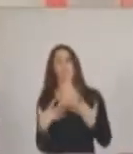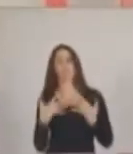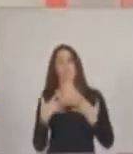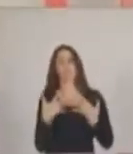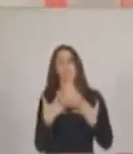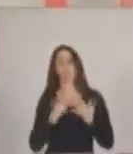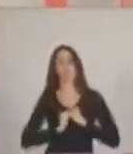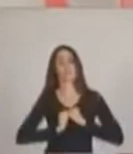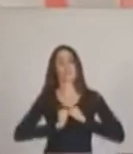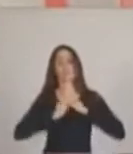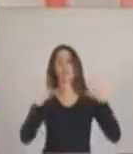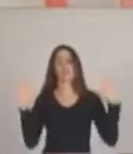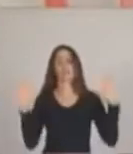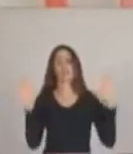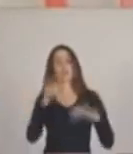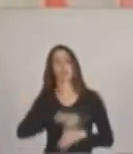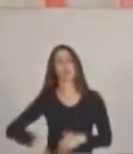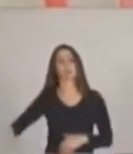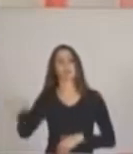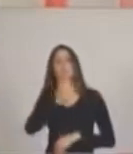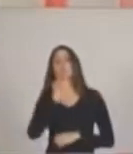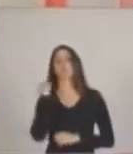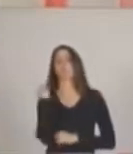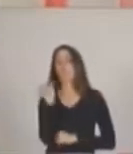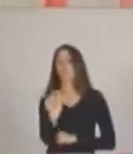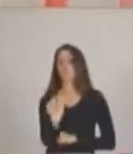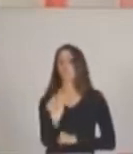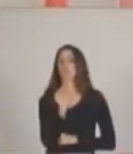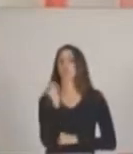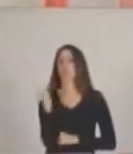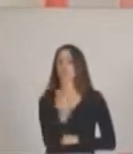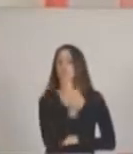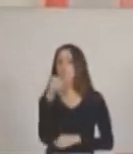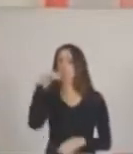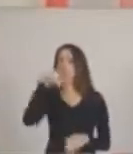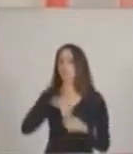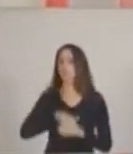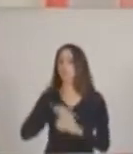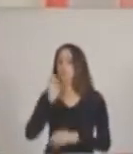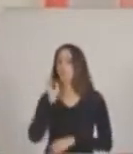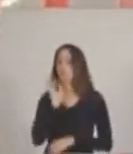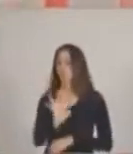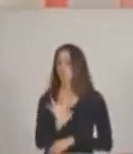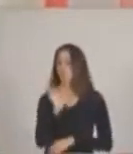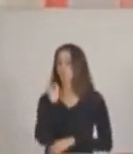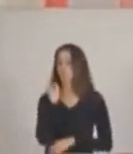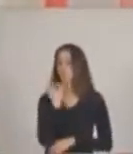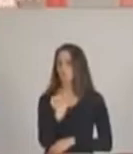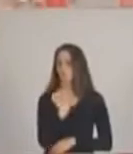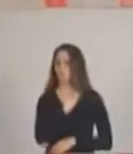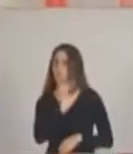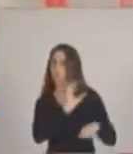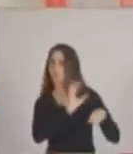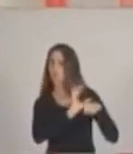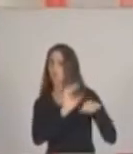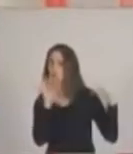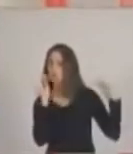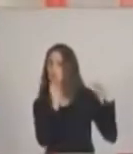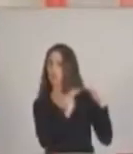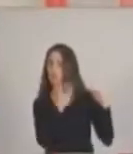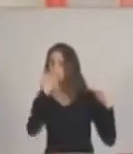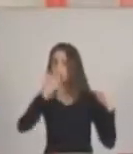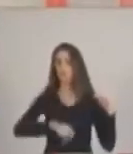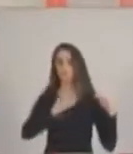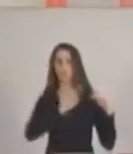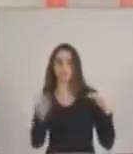deputado Gandini, é que nós estamos votando apenas se é constitucional ou não, e